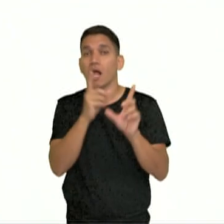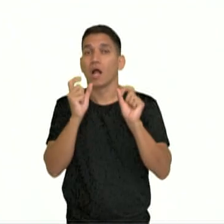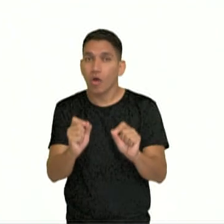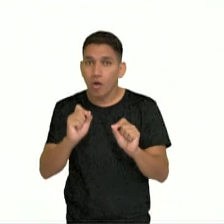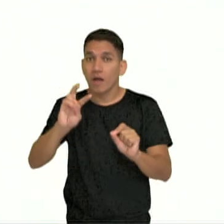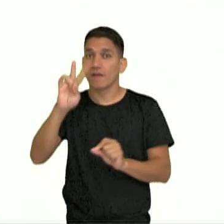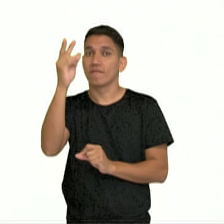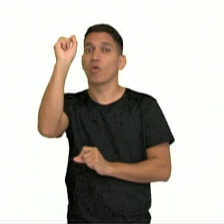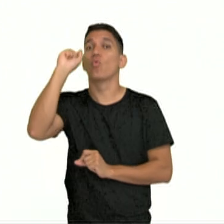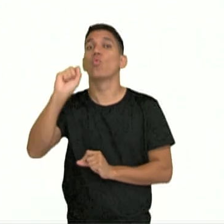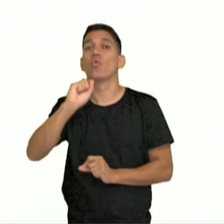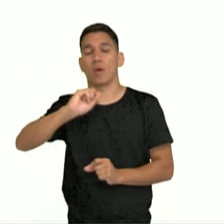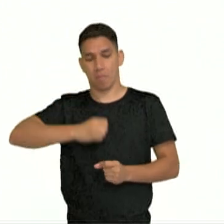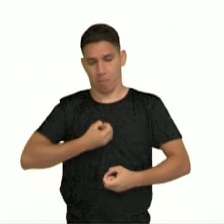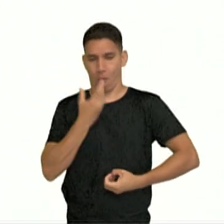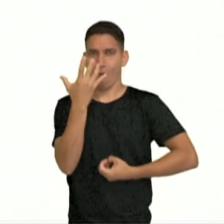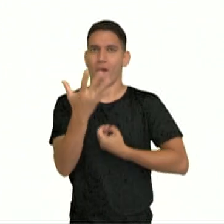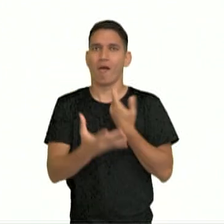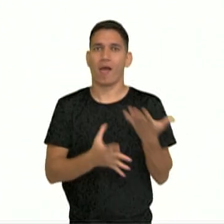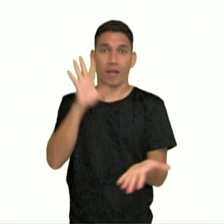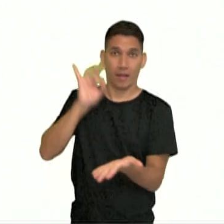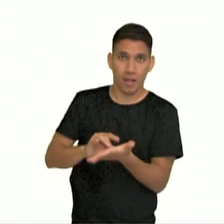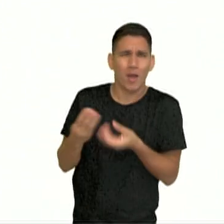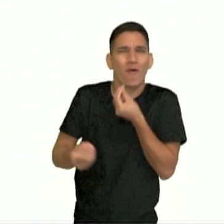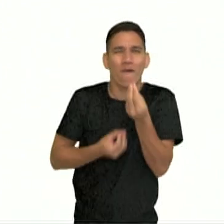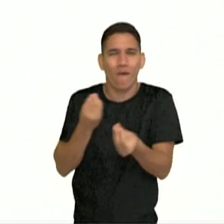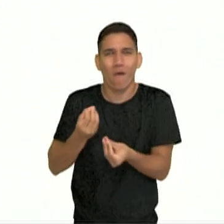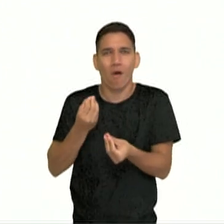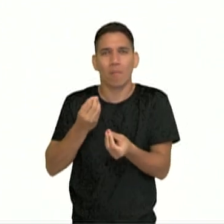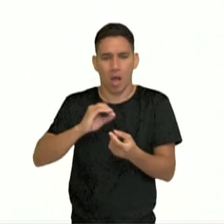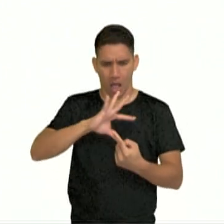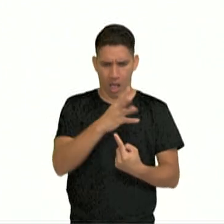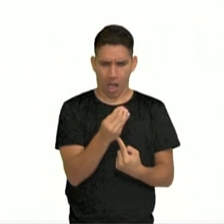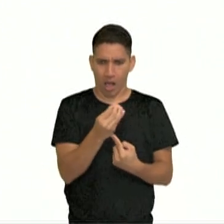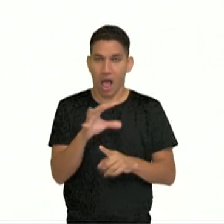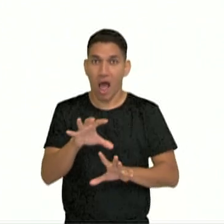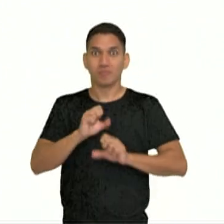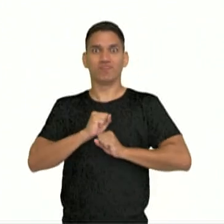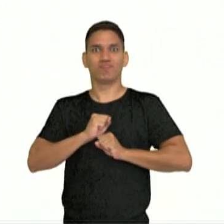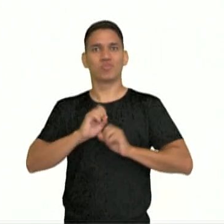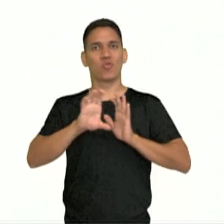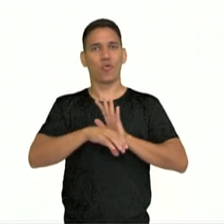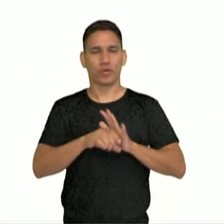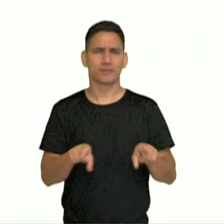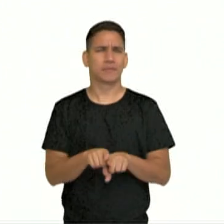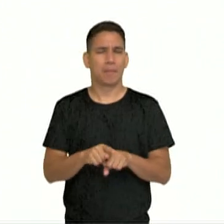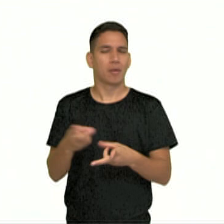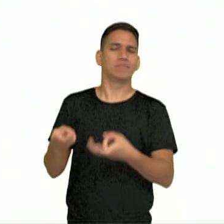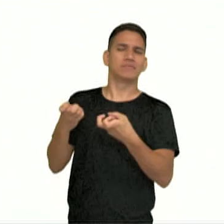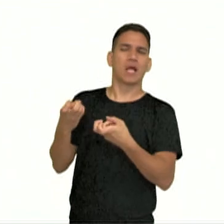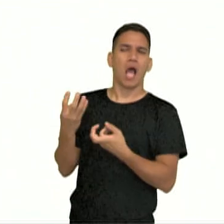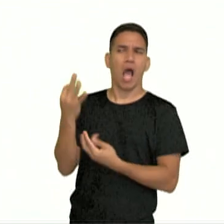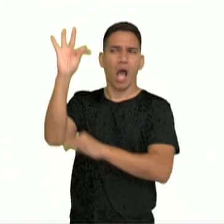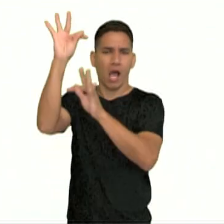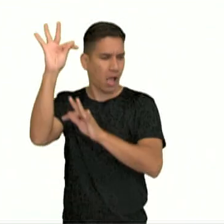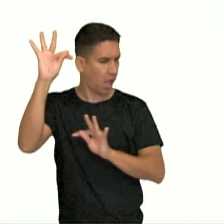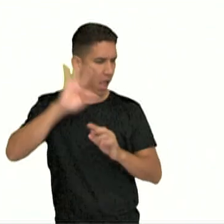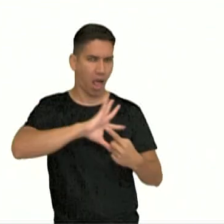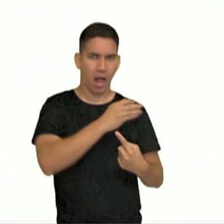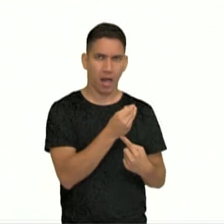o que é poesia concreta e como a arte se apropriou desse conceito. Também vimos como arte e tecnologia estão ligadas a